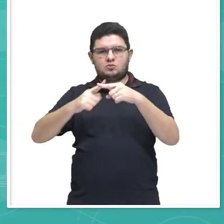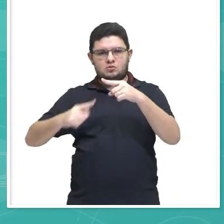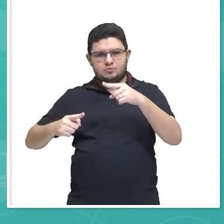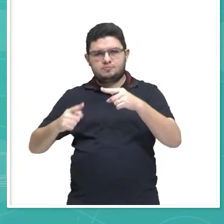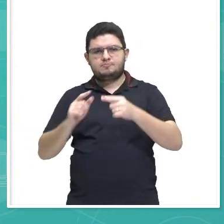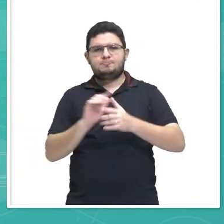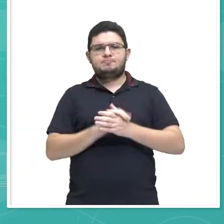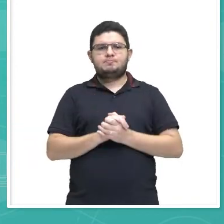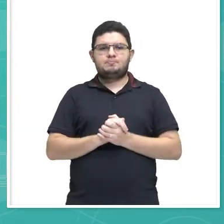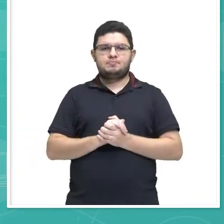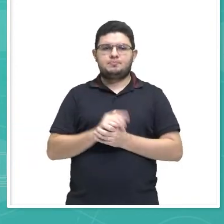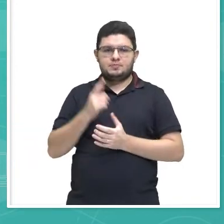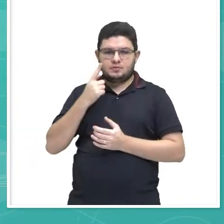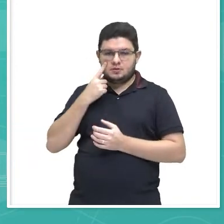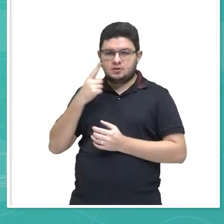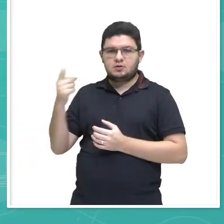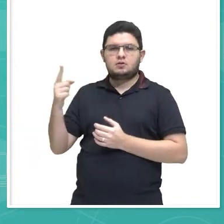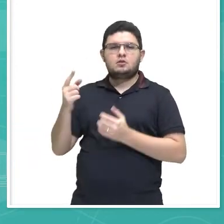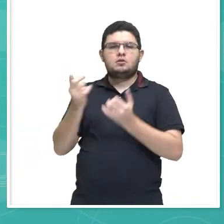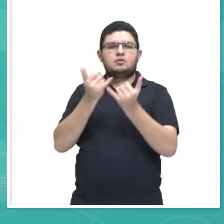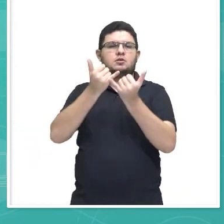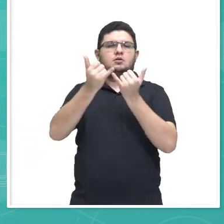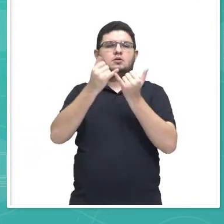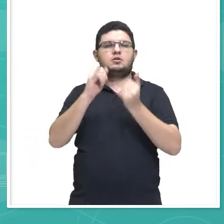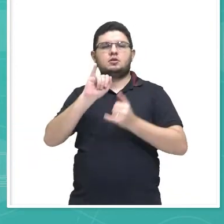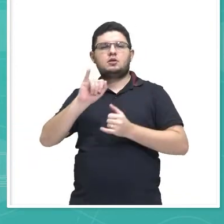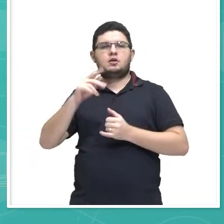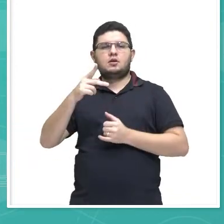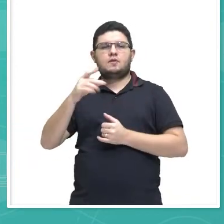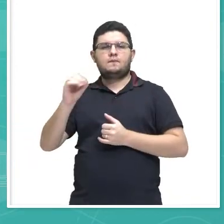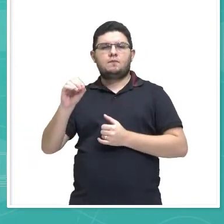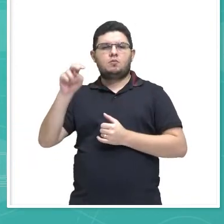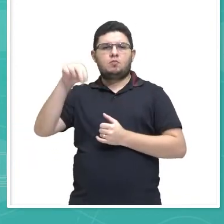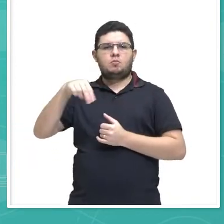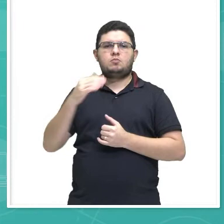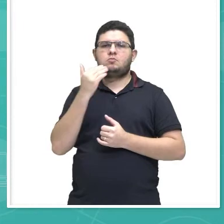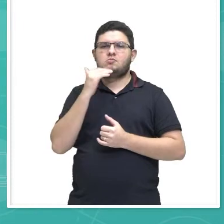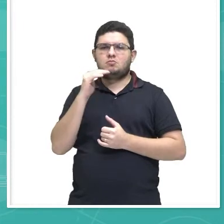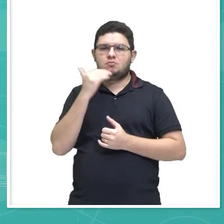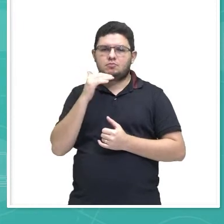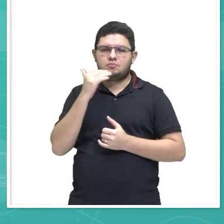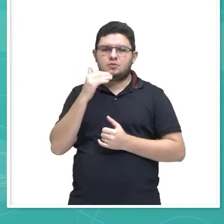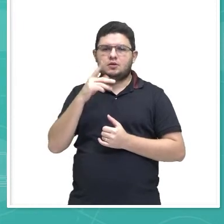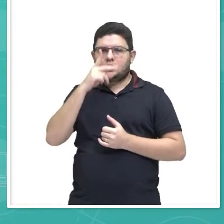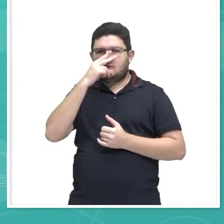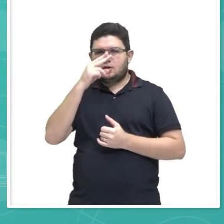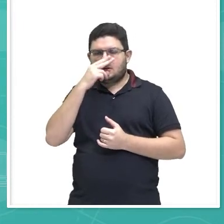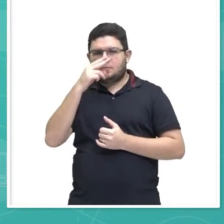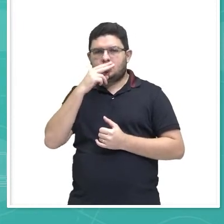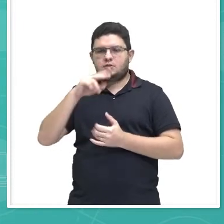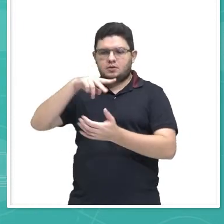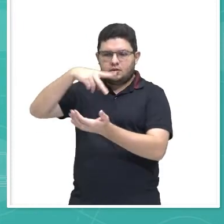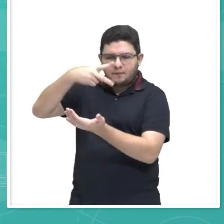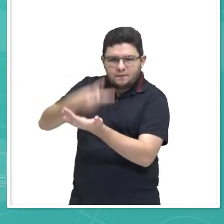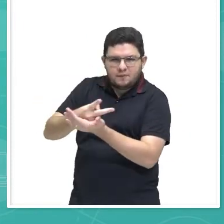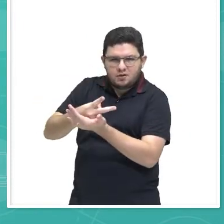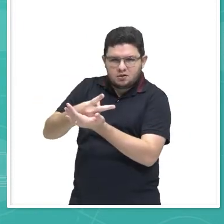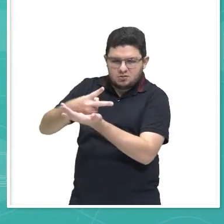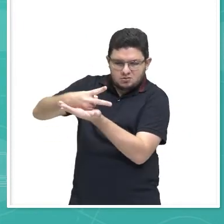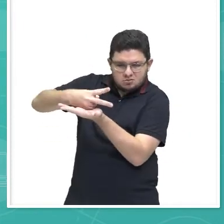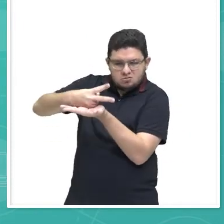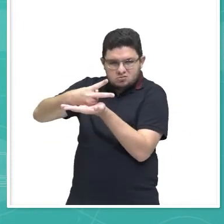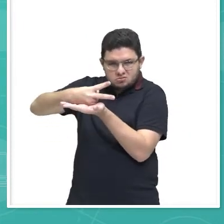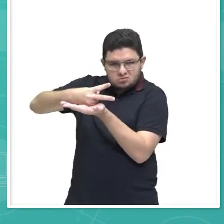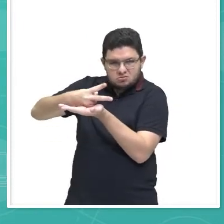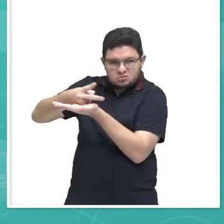é um ippon sem perfeição. Ele acontece quando o oponente cai mais de lado, né, lateralmente. Ou então quando